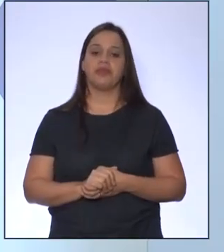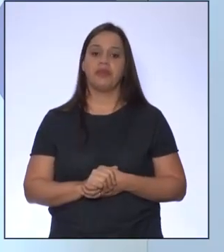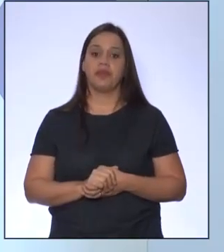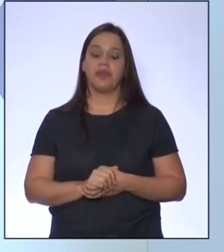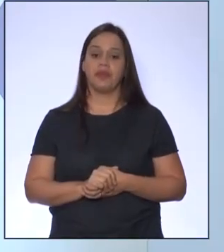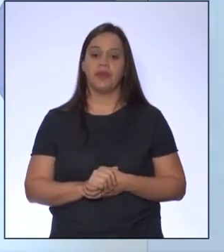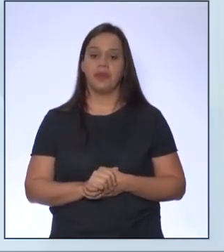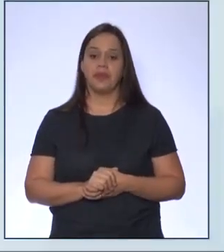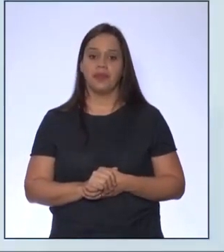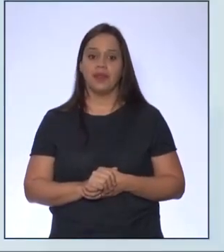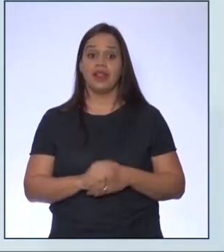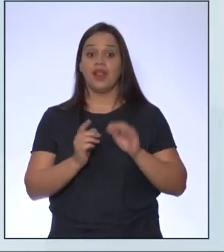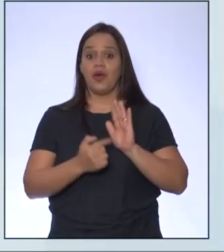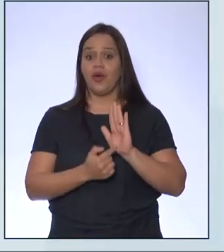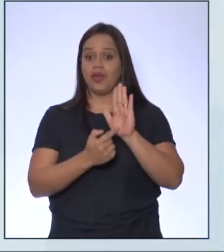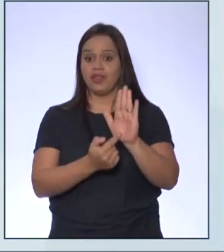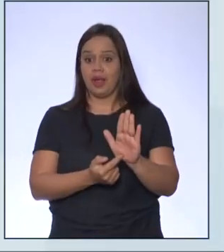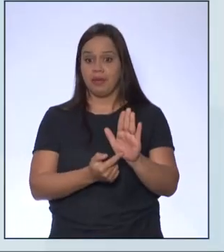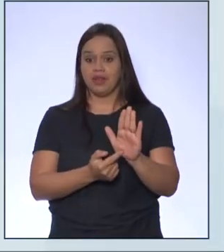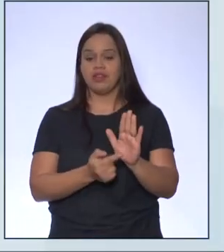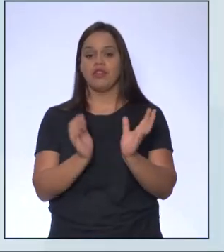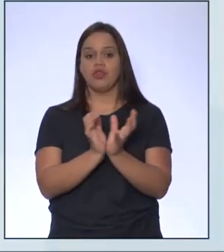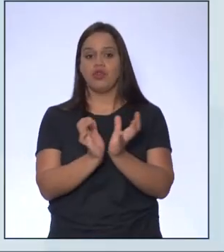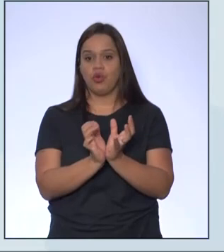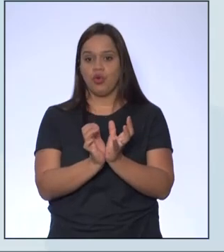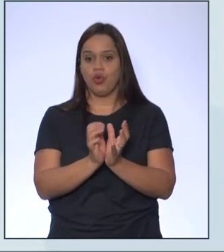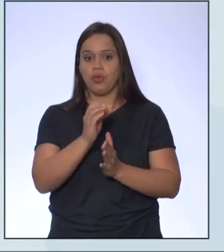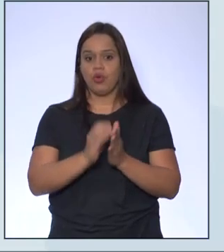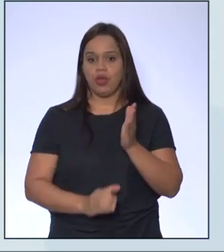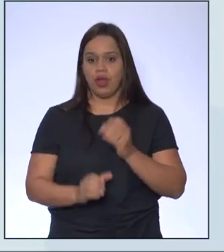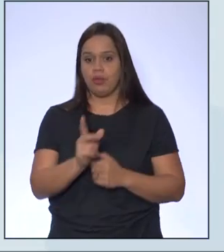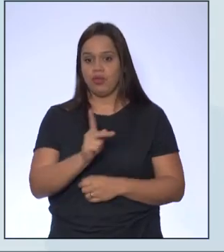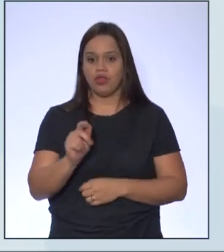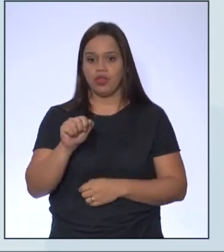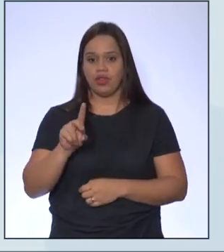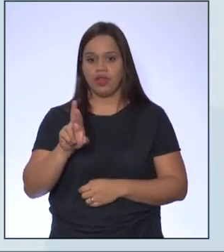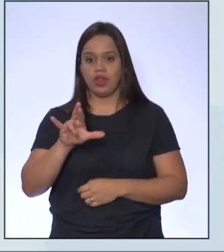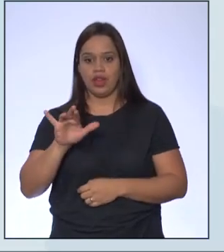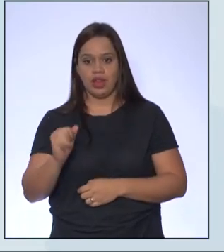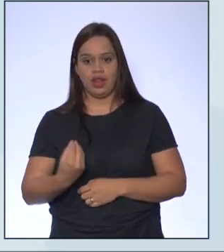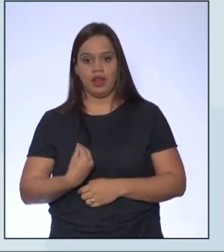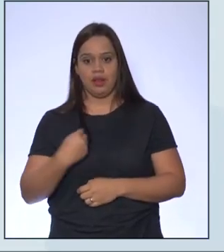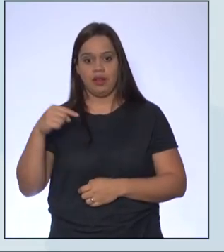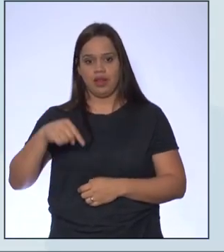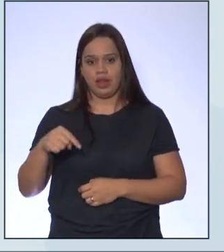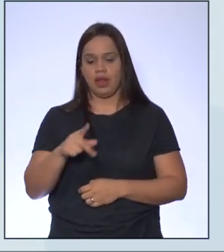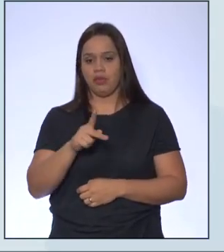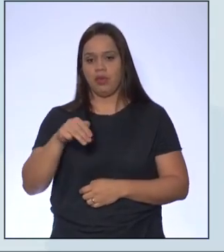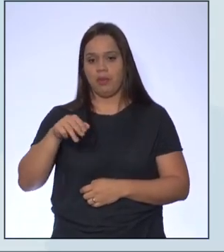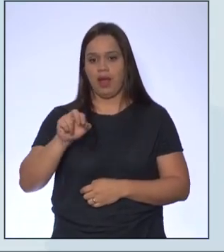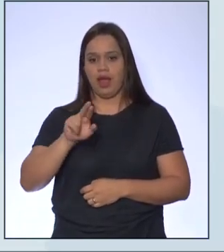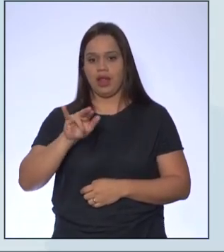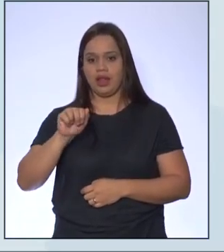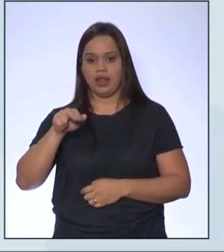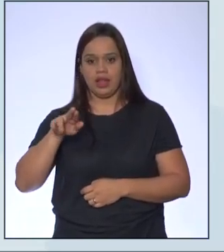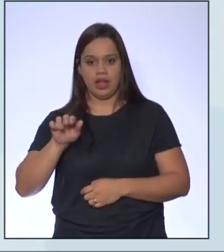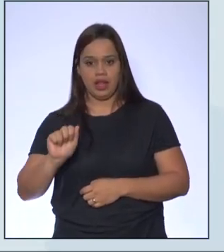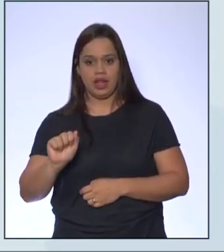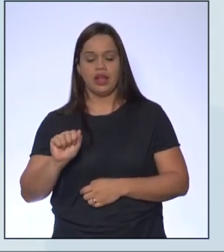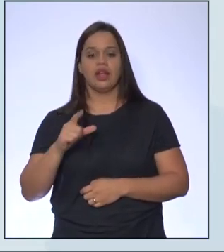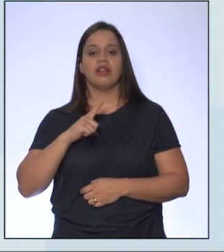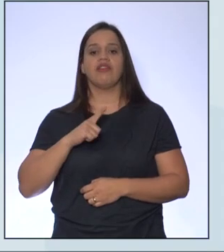Aí nós temos a apresentação da equipe curricular da SEDUC, a professora Andréia está aqui presente com a gente, a professora Mariana, que vai